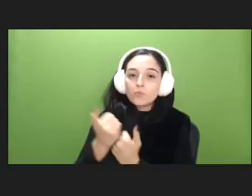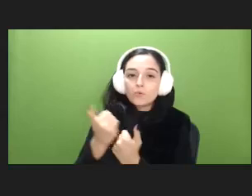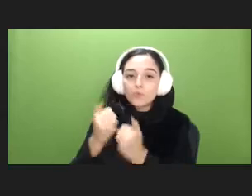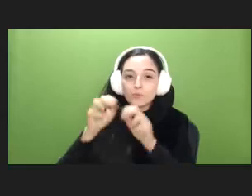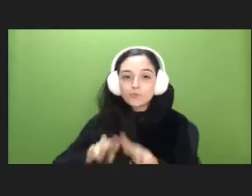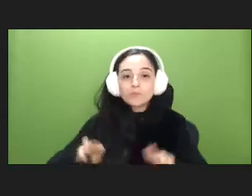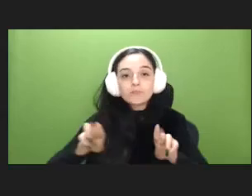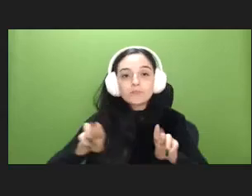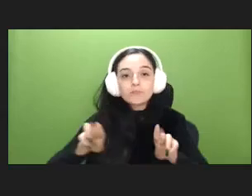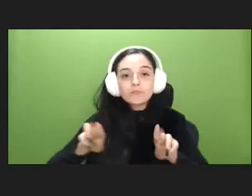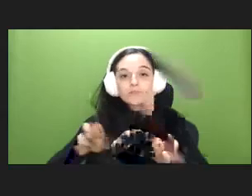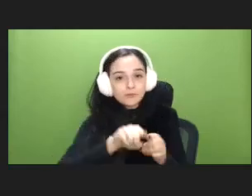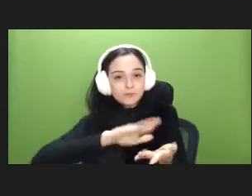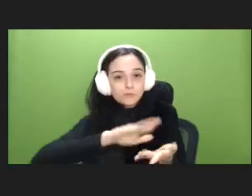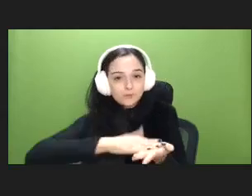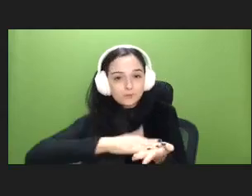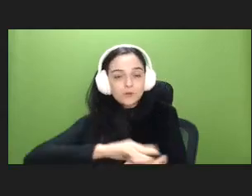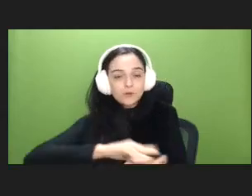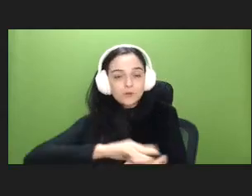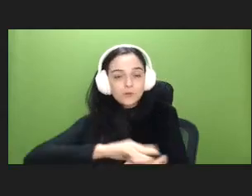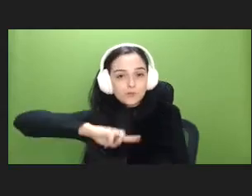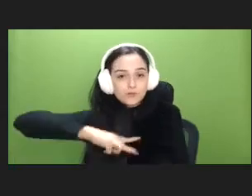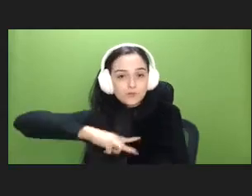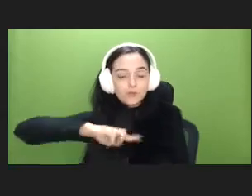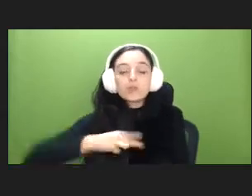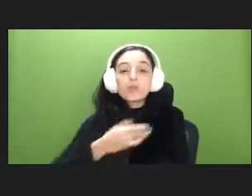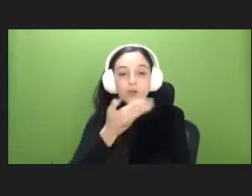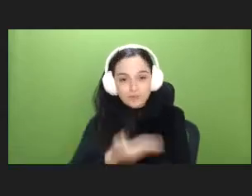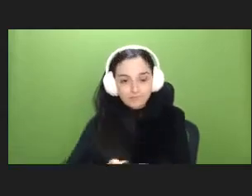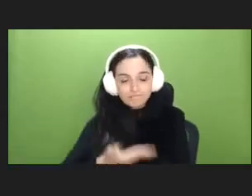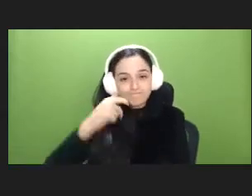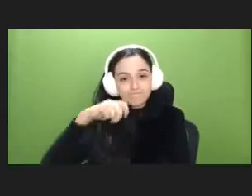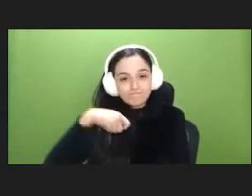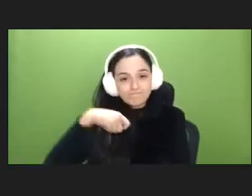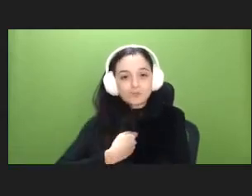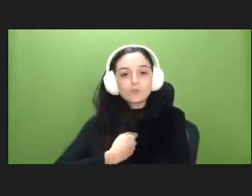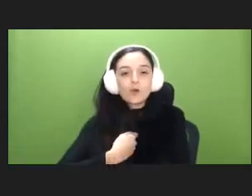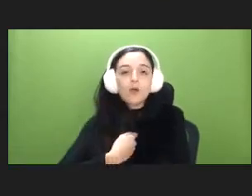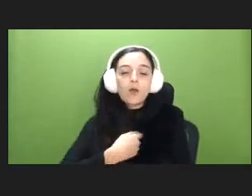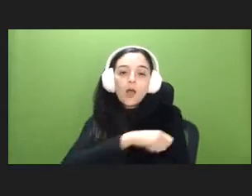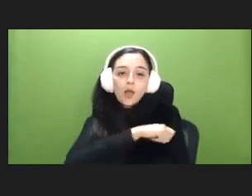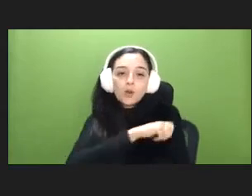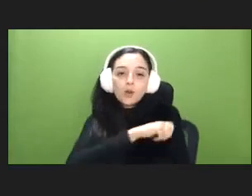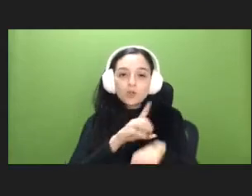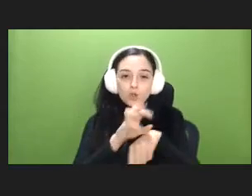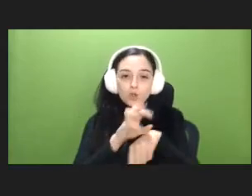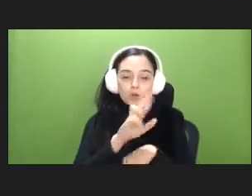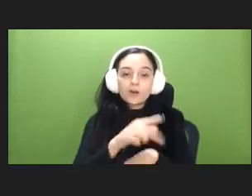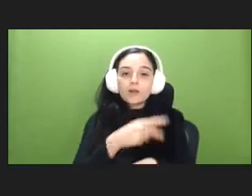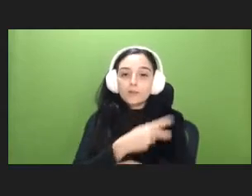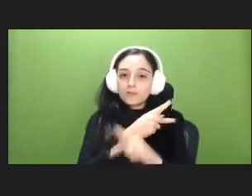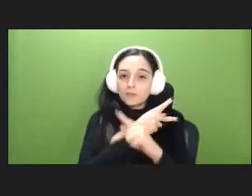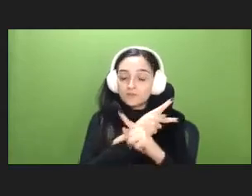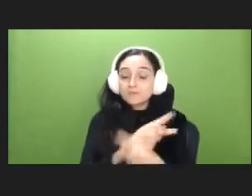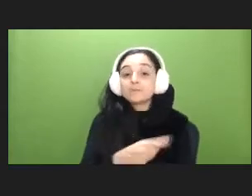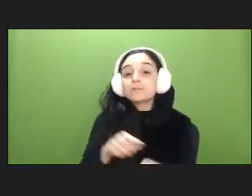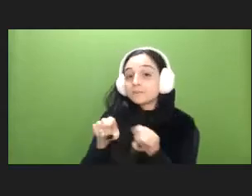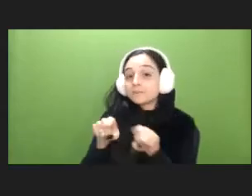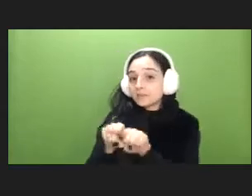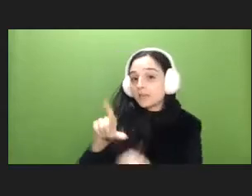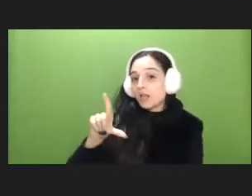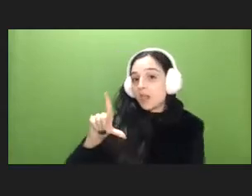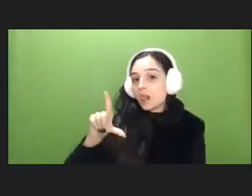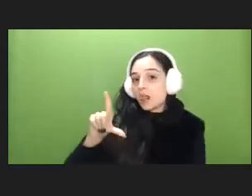intérprete Vitória Manso, doutoranda pela PEGET, e também a intérprete Luana Salles, aluna do Letras